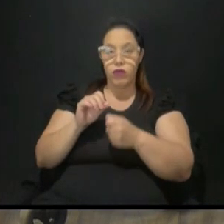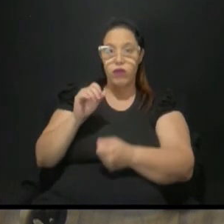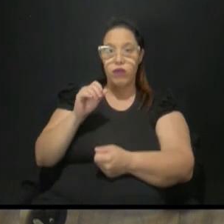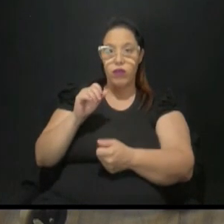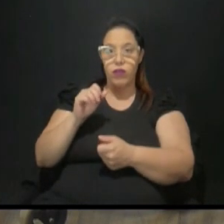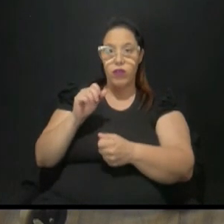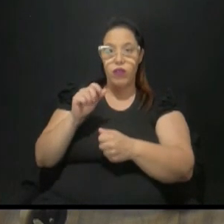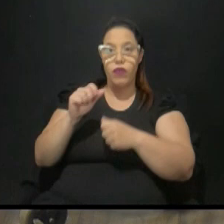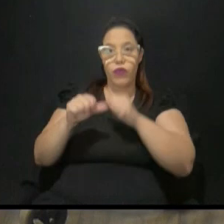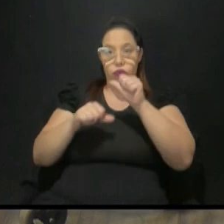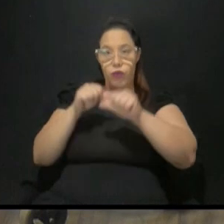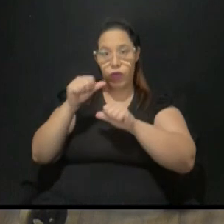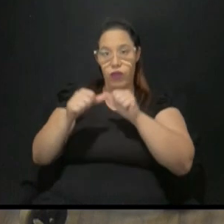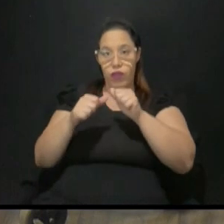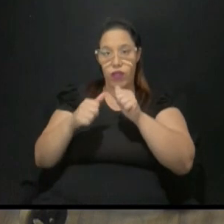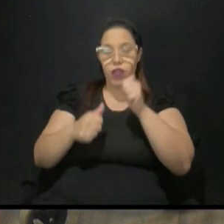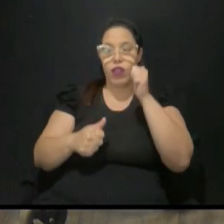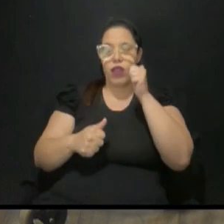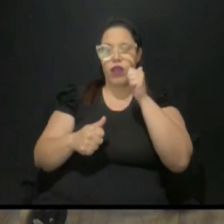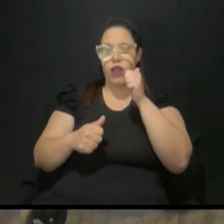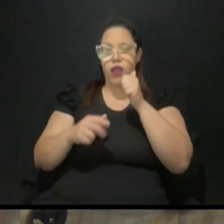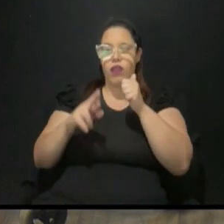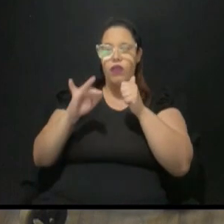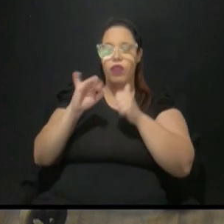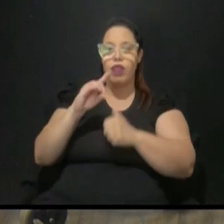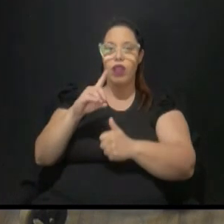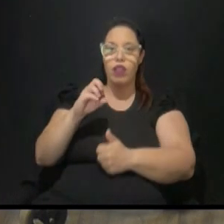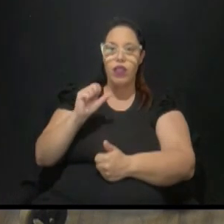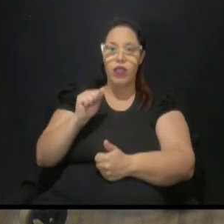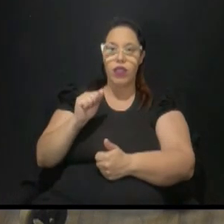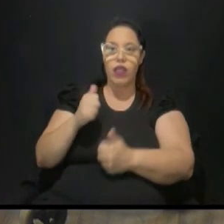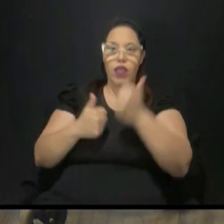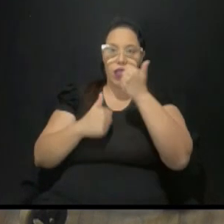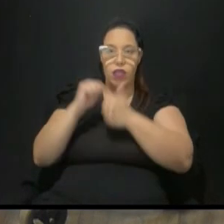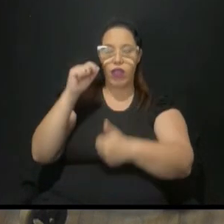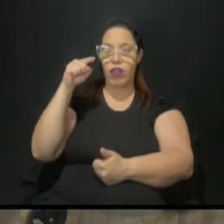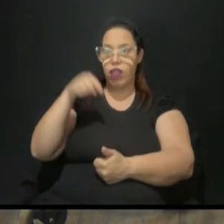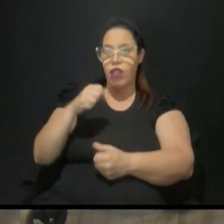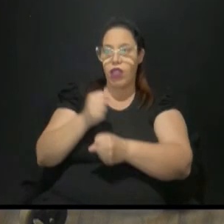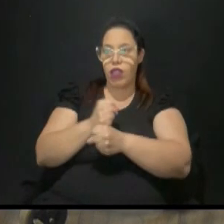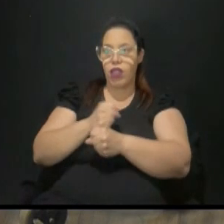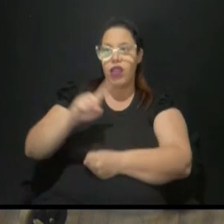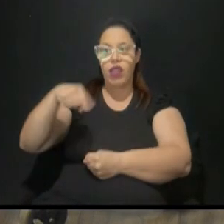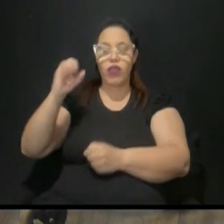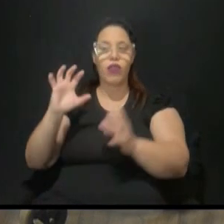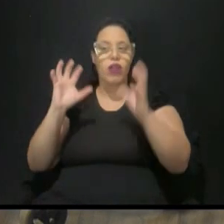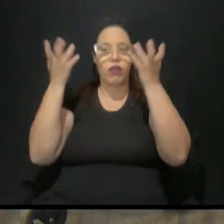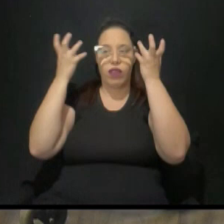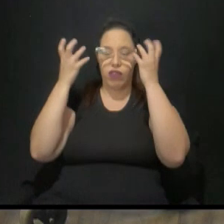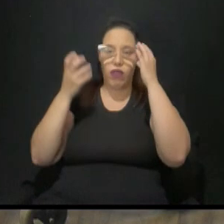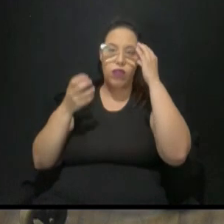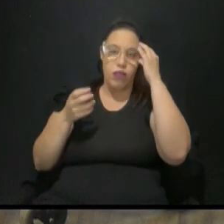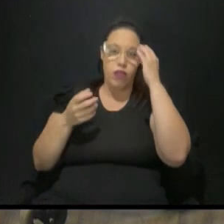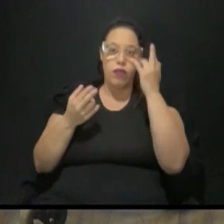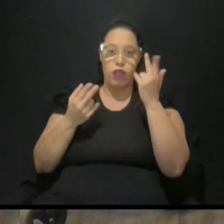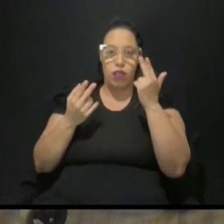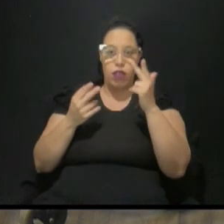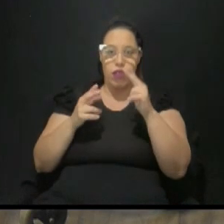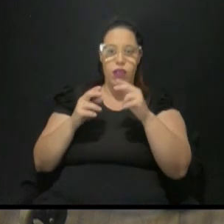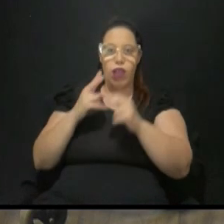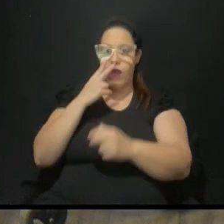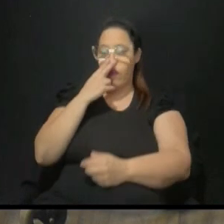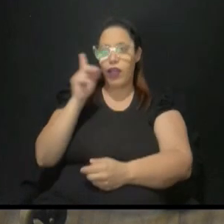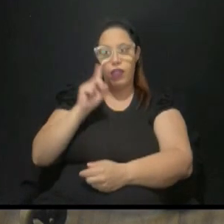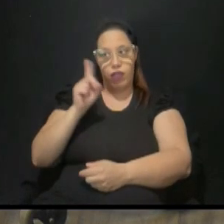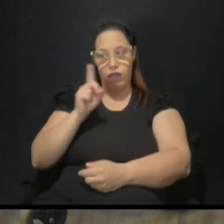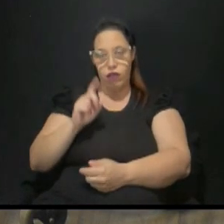fizerem em dezembro, sim, né? Vai ter esse ano de novo? Esse ano a gente tem outros eventos que são similares, mas a virada não. Tá, e aí chama a